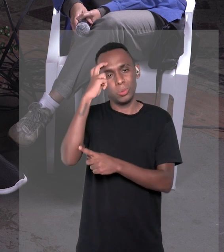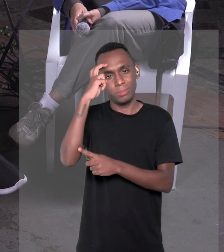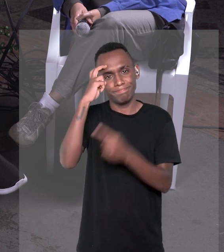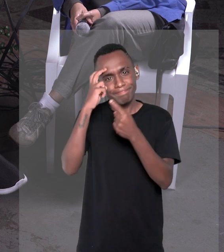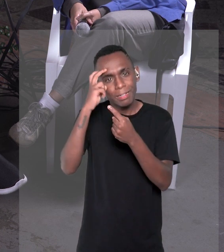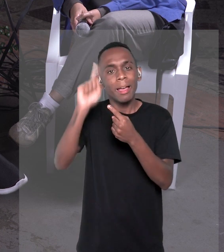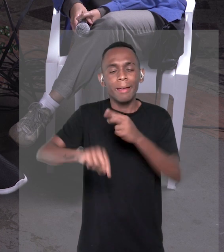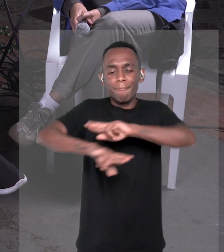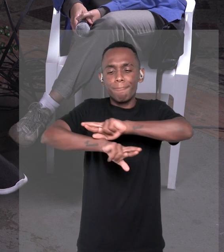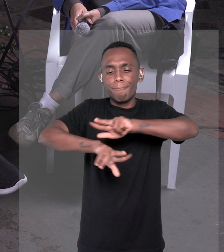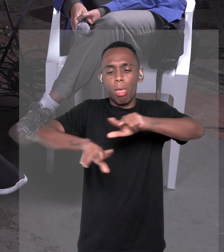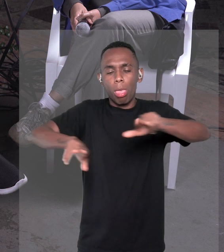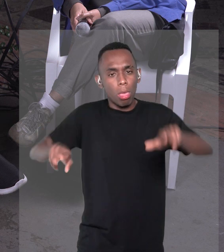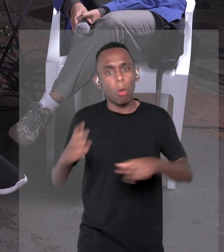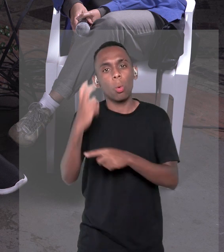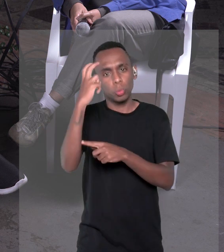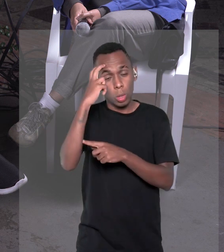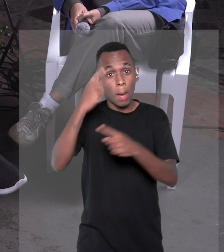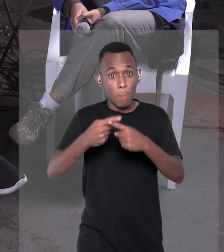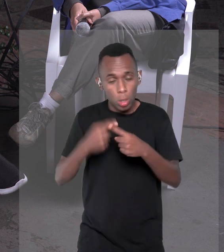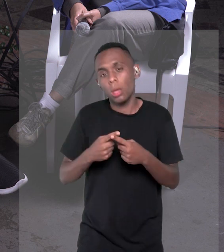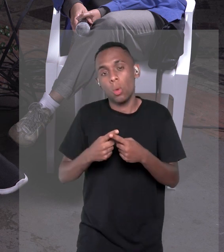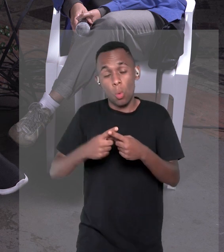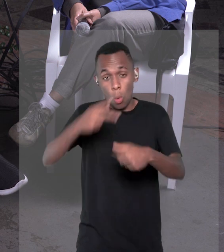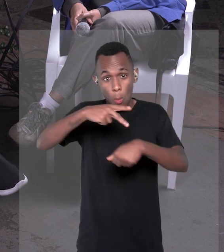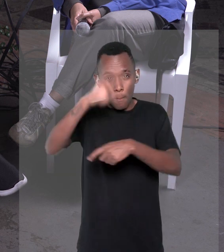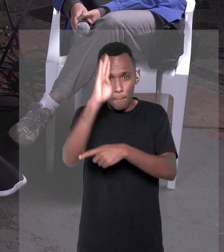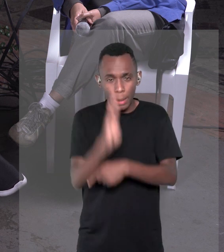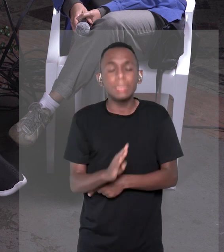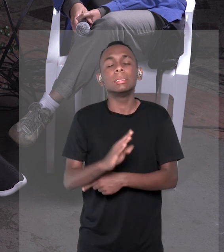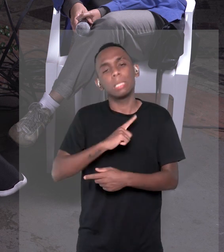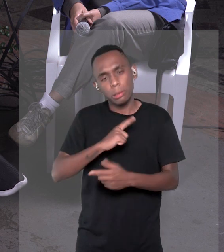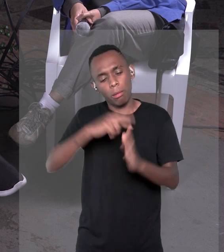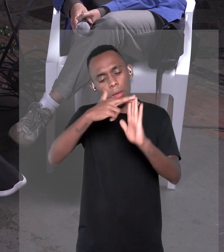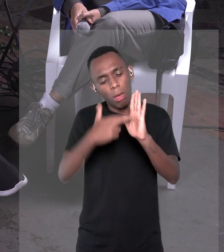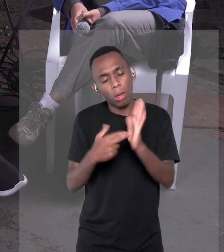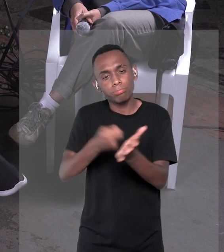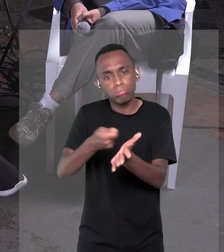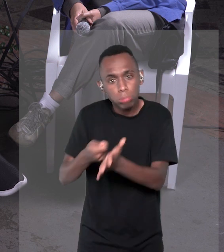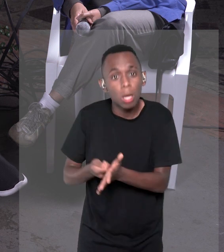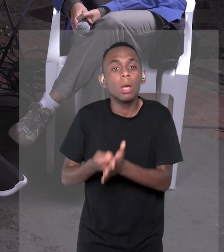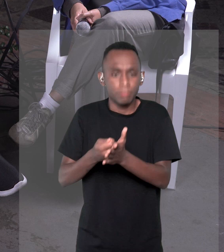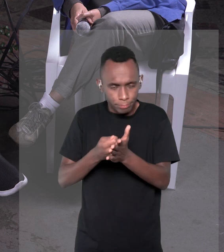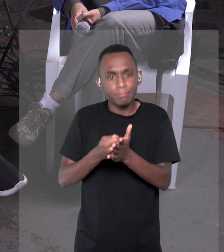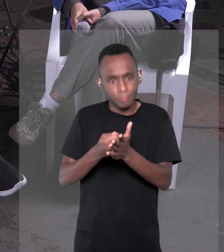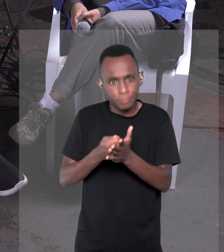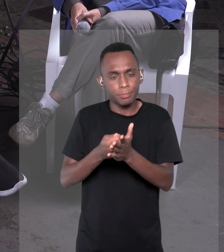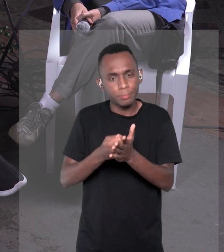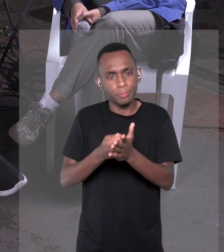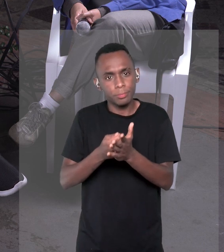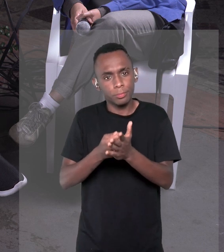país que é tributário, cuja cultura é tributária de 3 cosmogonias muito